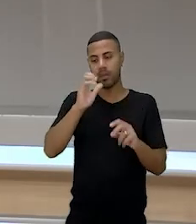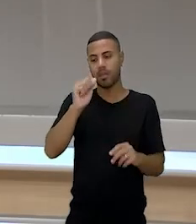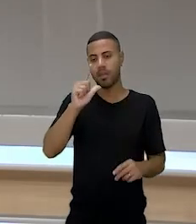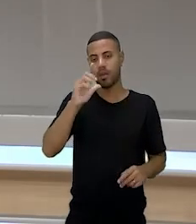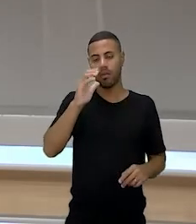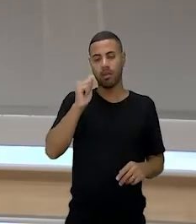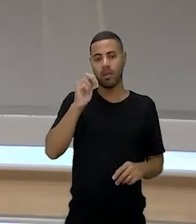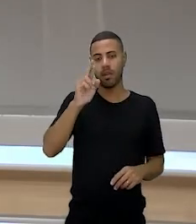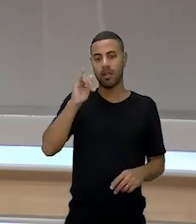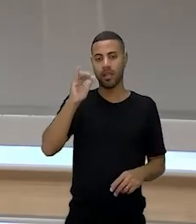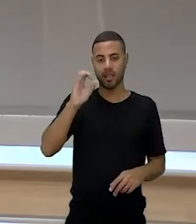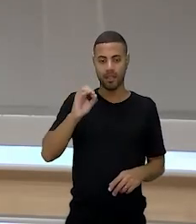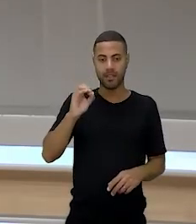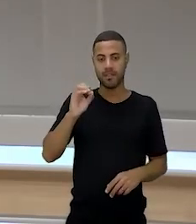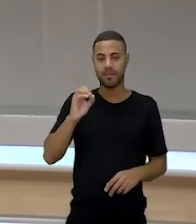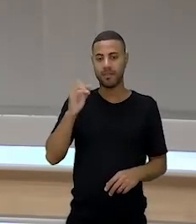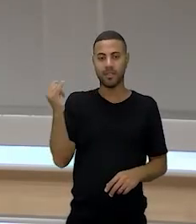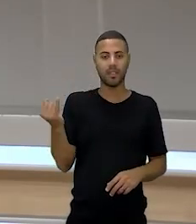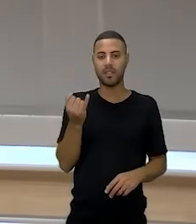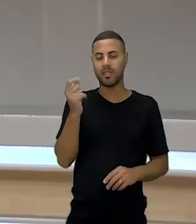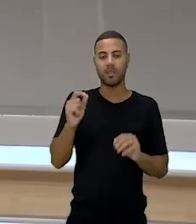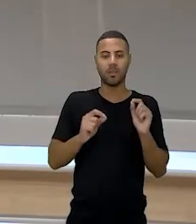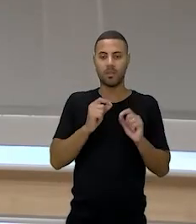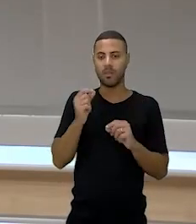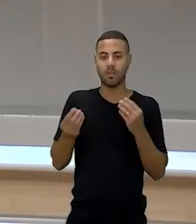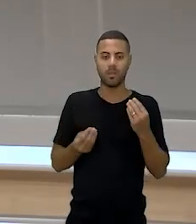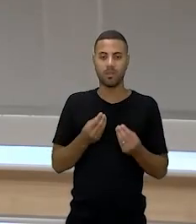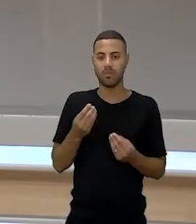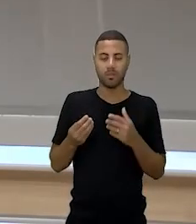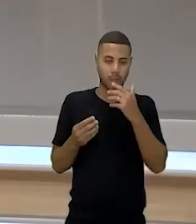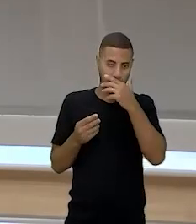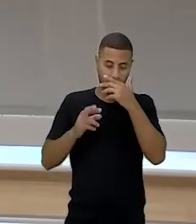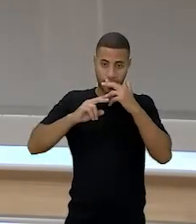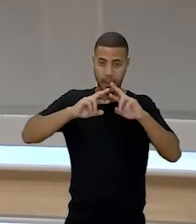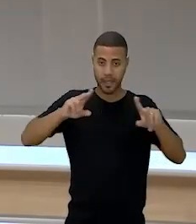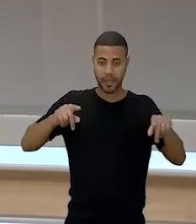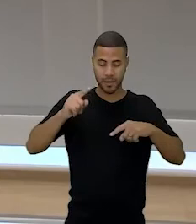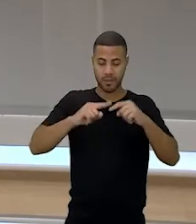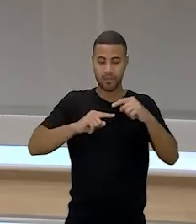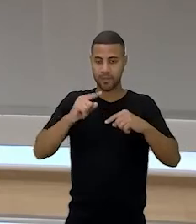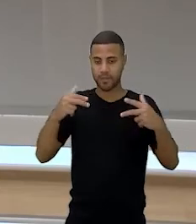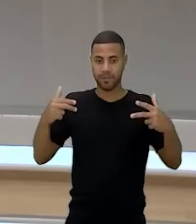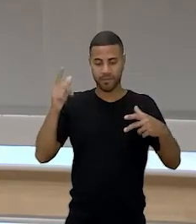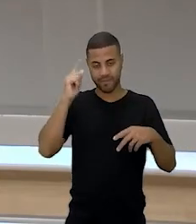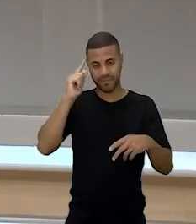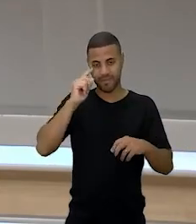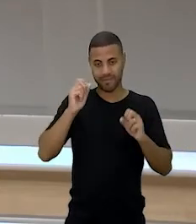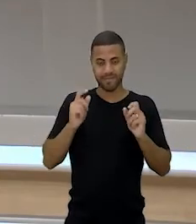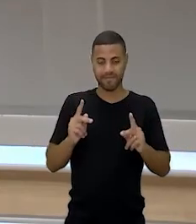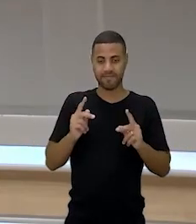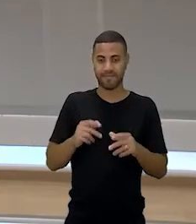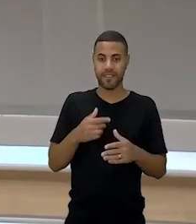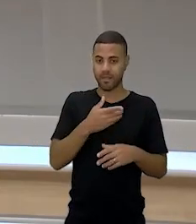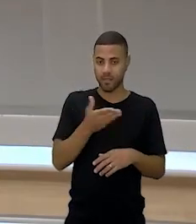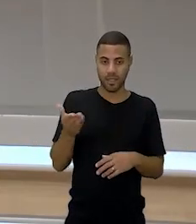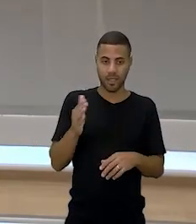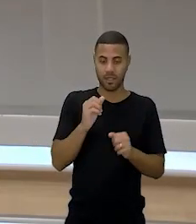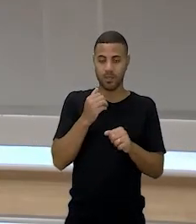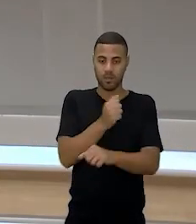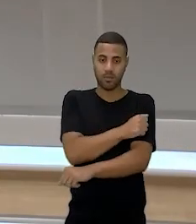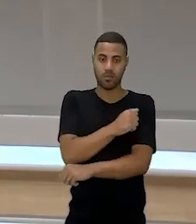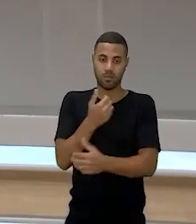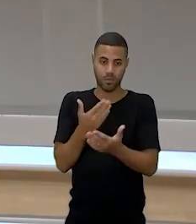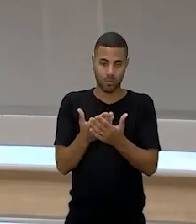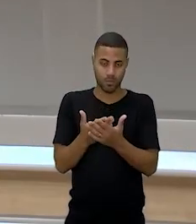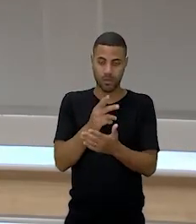importância do calcário na utilização de diversos materiais do dia a dia. Então, para você, estudante,